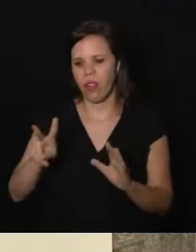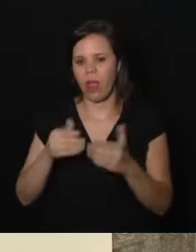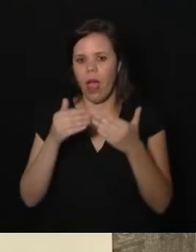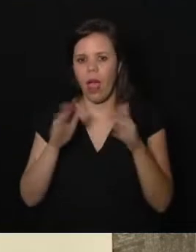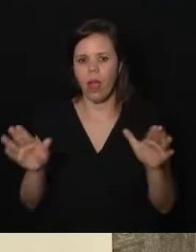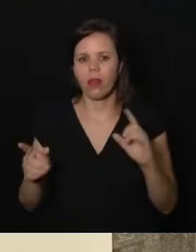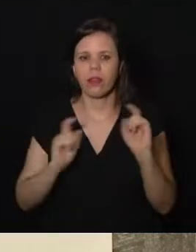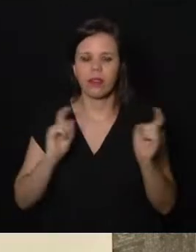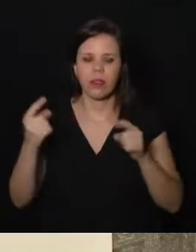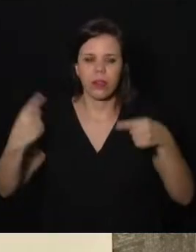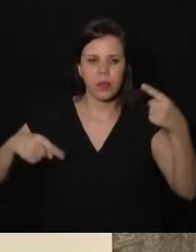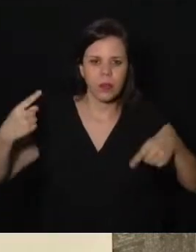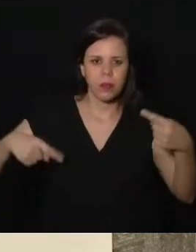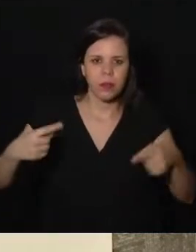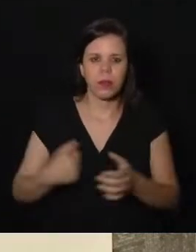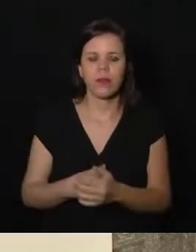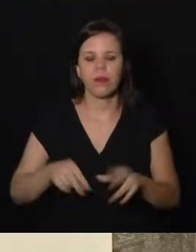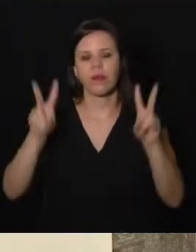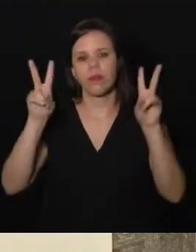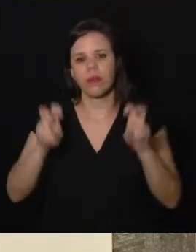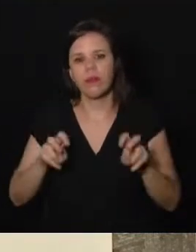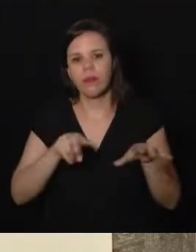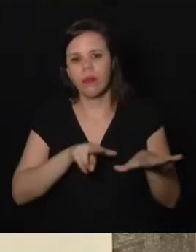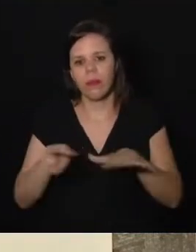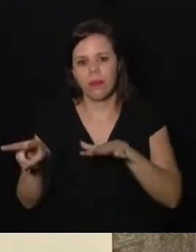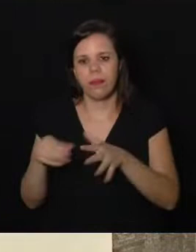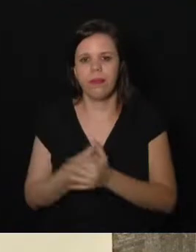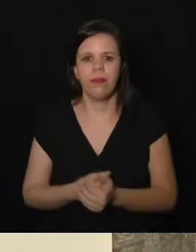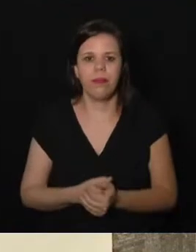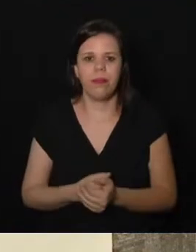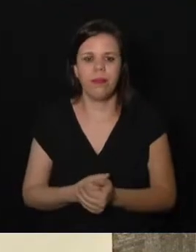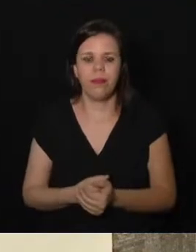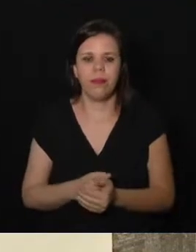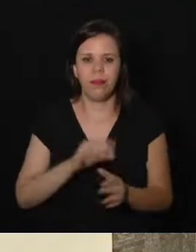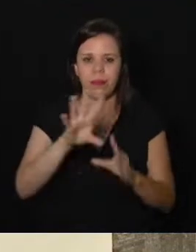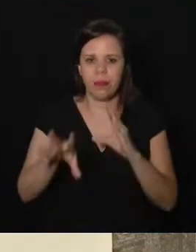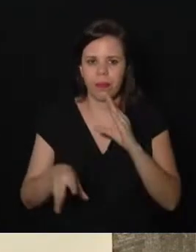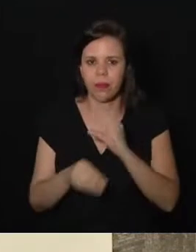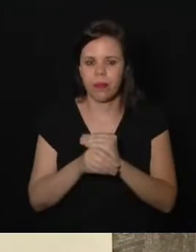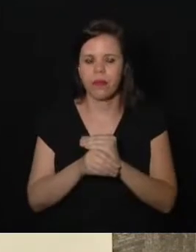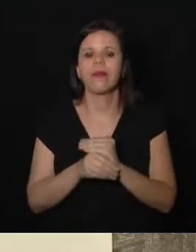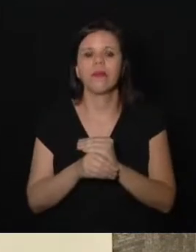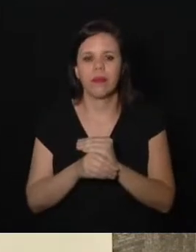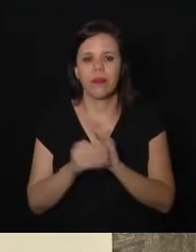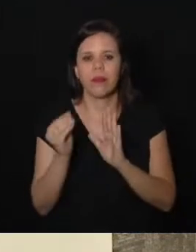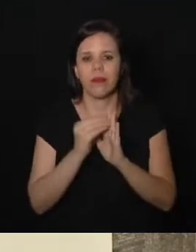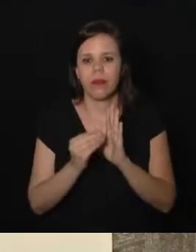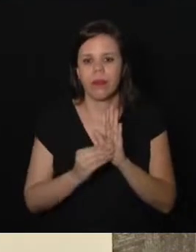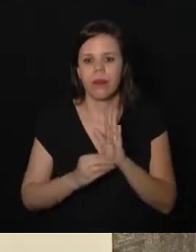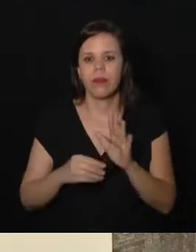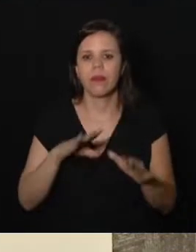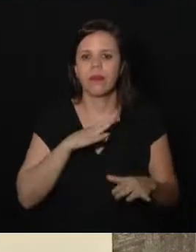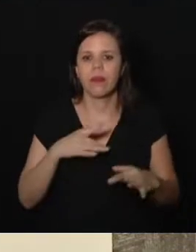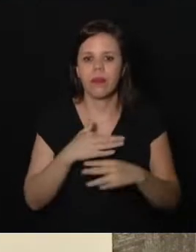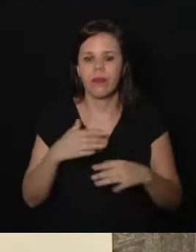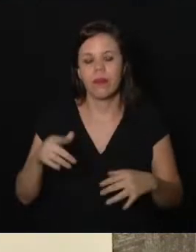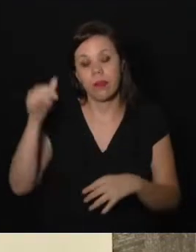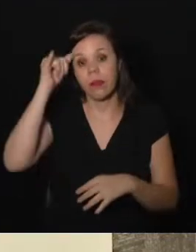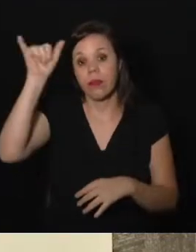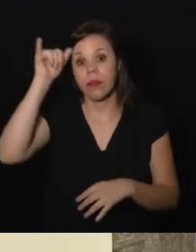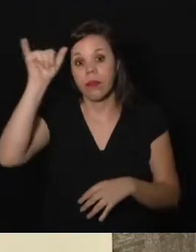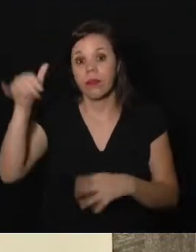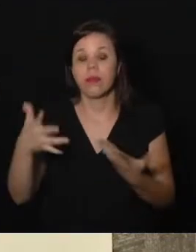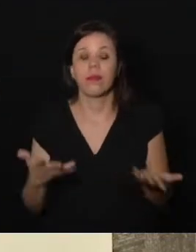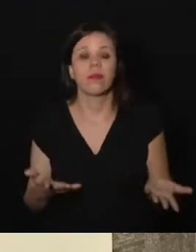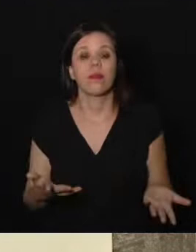dessa discussão sobre essa semana para ser inserida no calendário da cidade, uma semana de prevenção, e a data